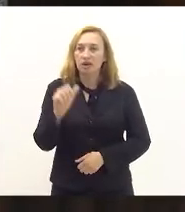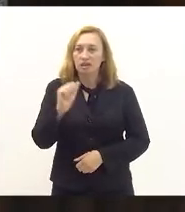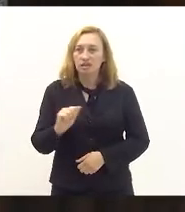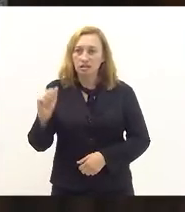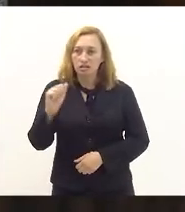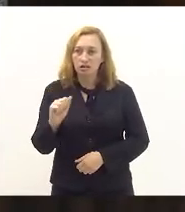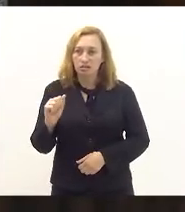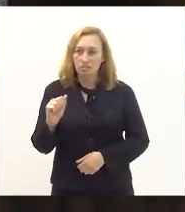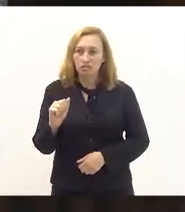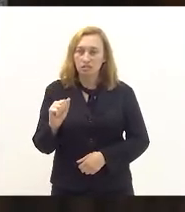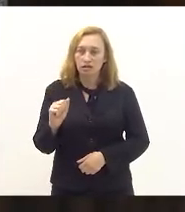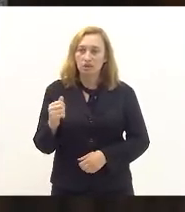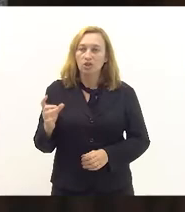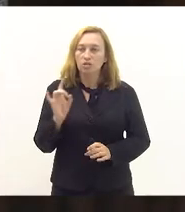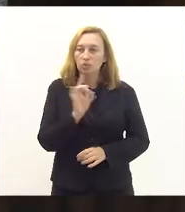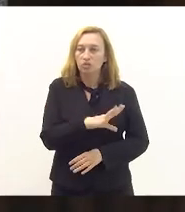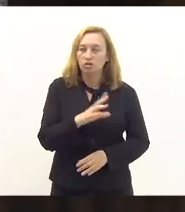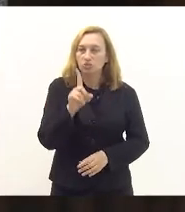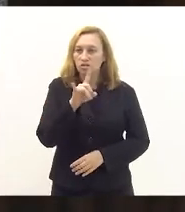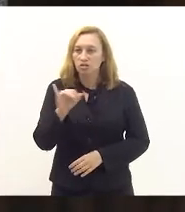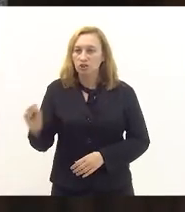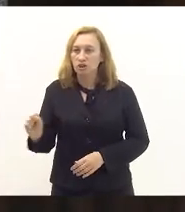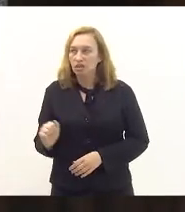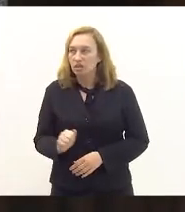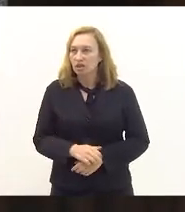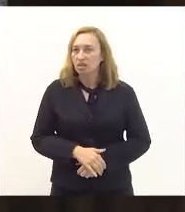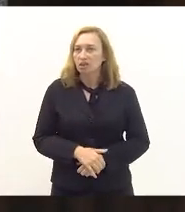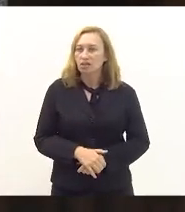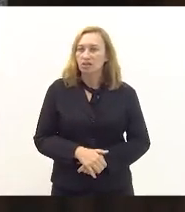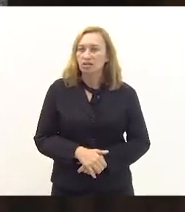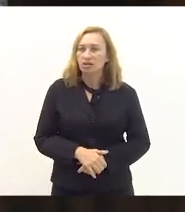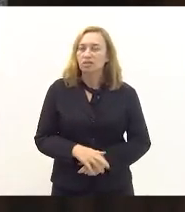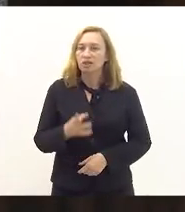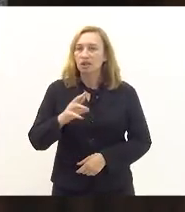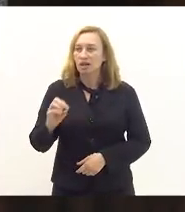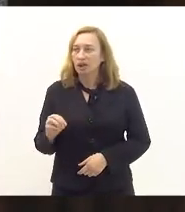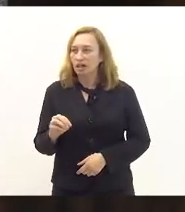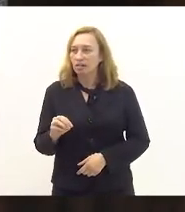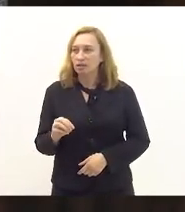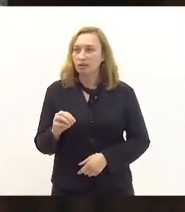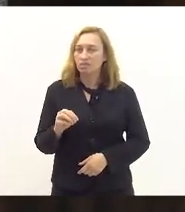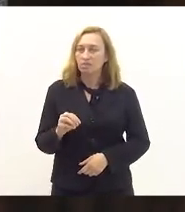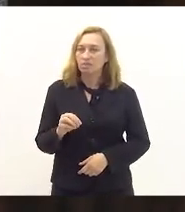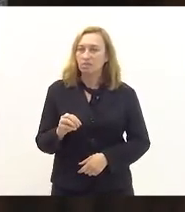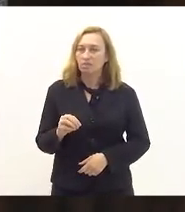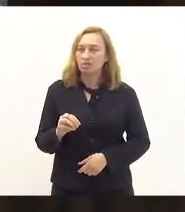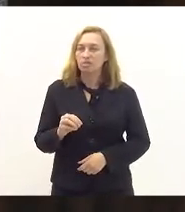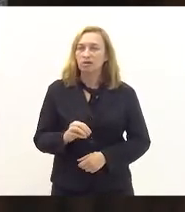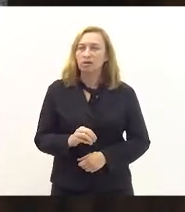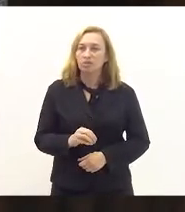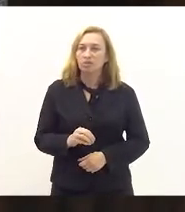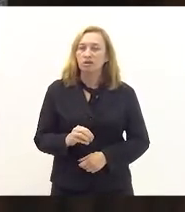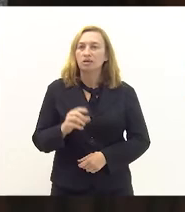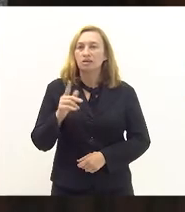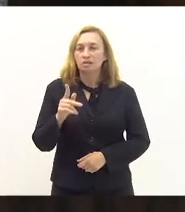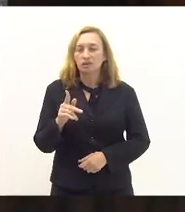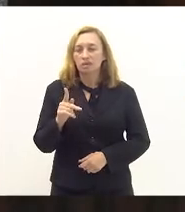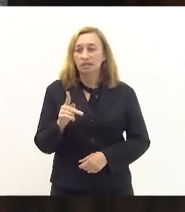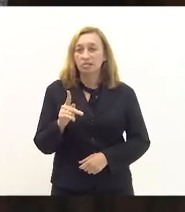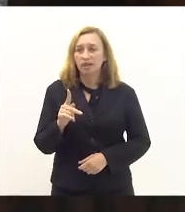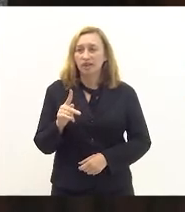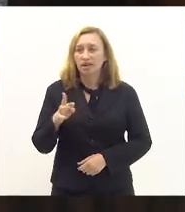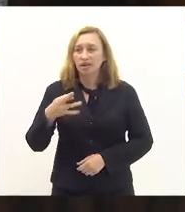até os últimos dias. Muito bom tê-lo aqui. Ricardo Pereira de Matos, ex-presidente do Centro Centro Acadêmico